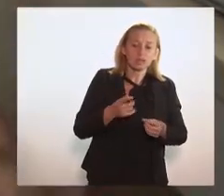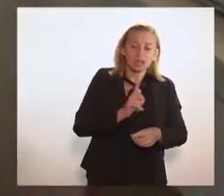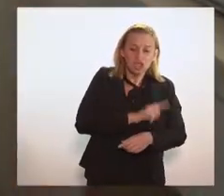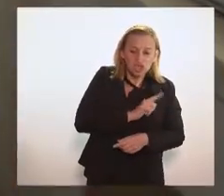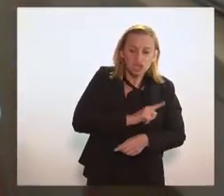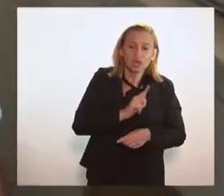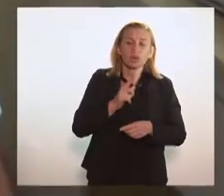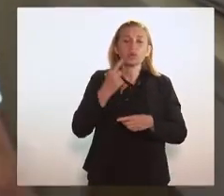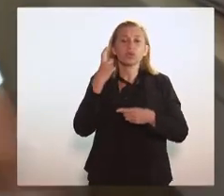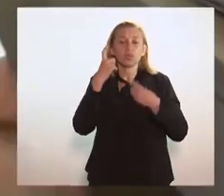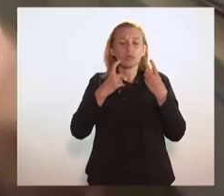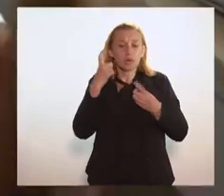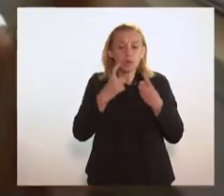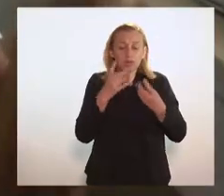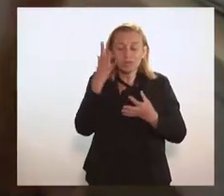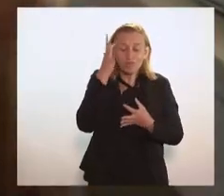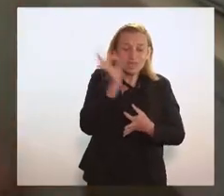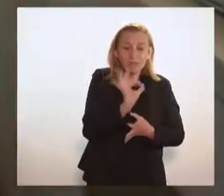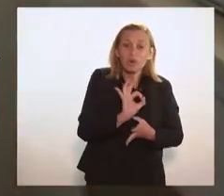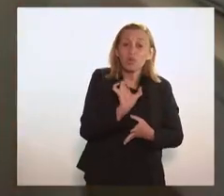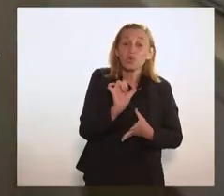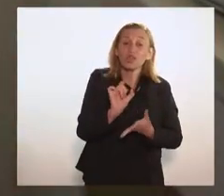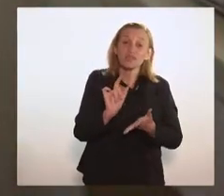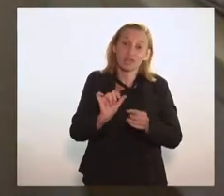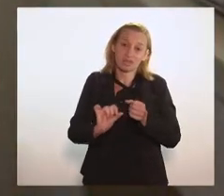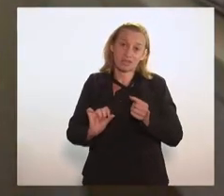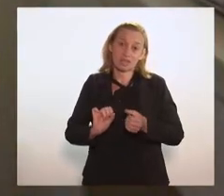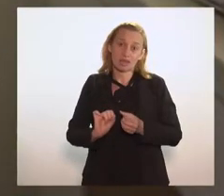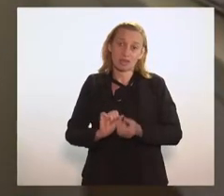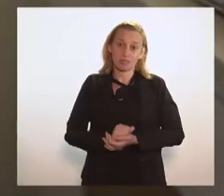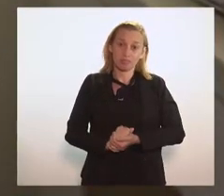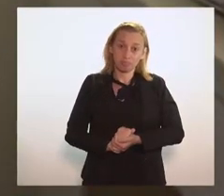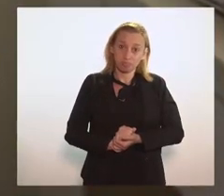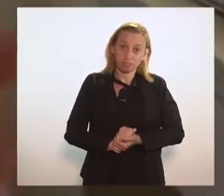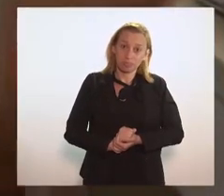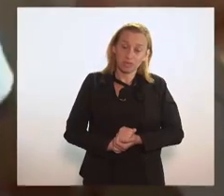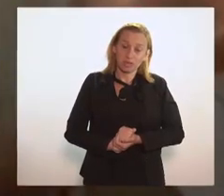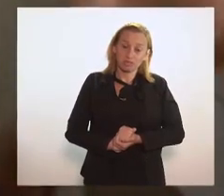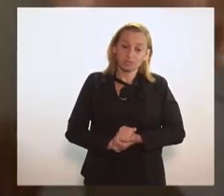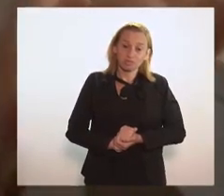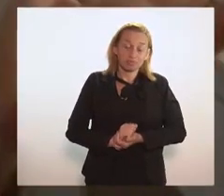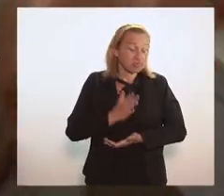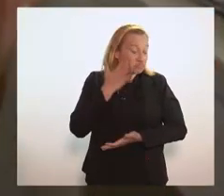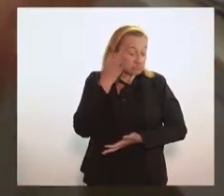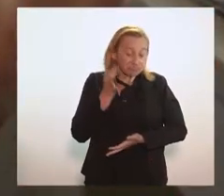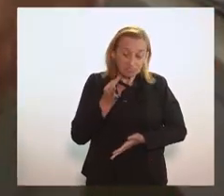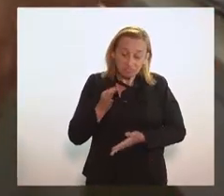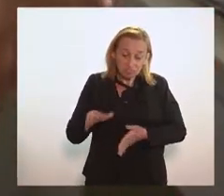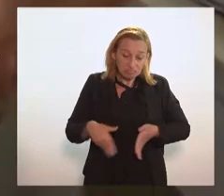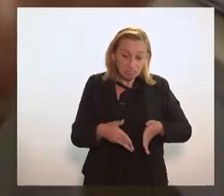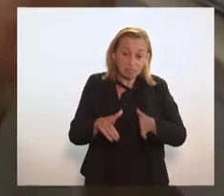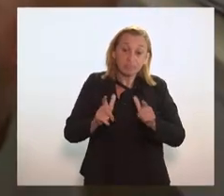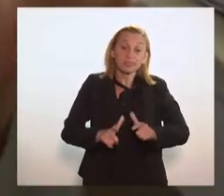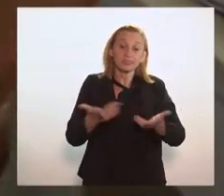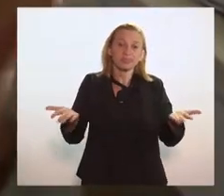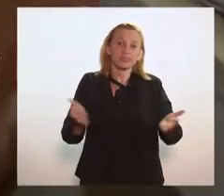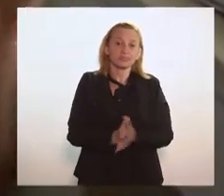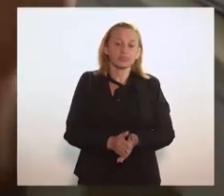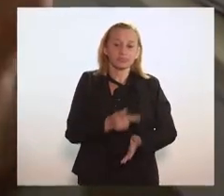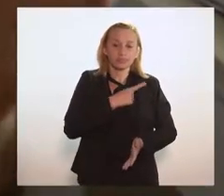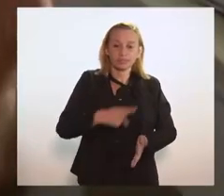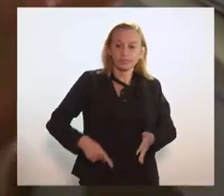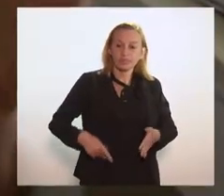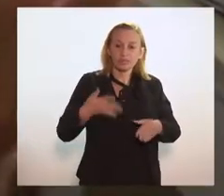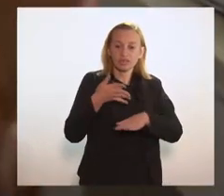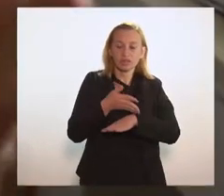um pânico de não saber o que fazer, de para onde não caminhar. O prefeito chega, o